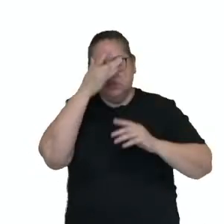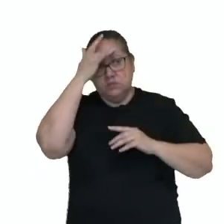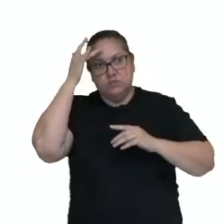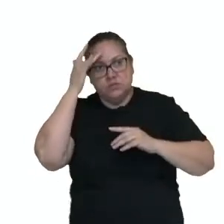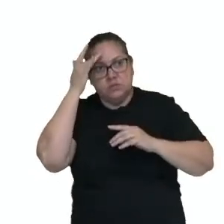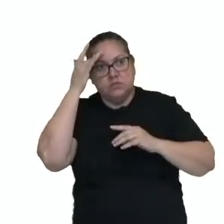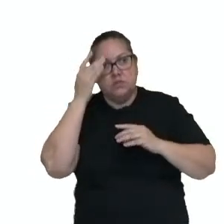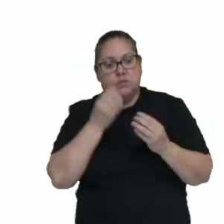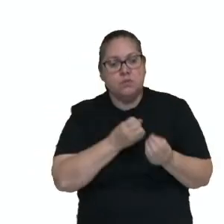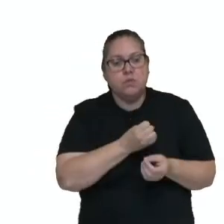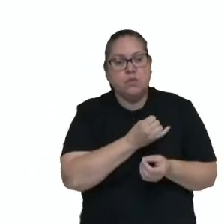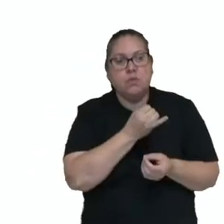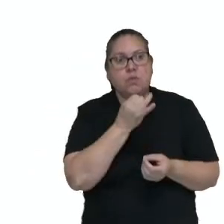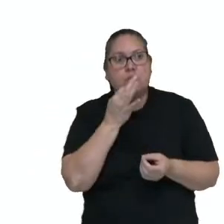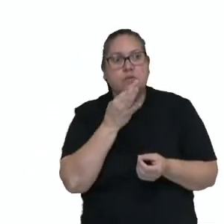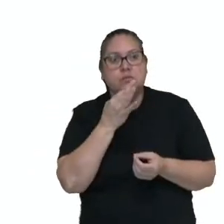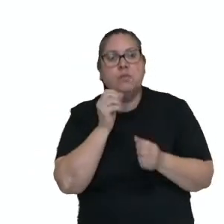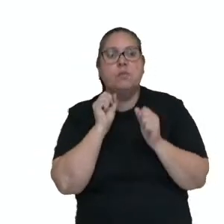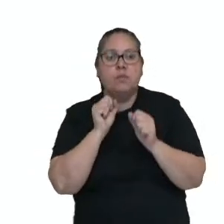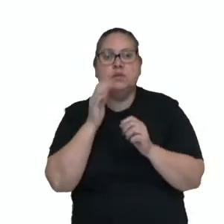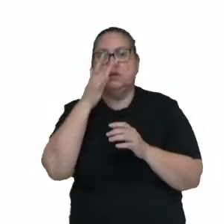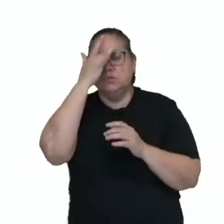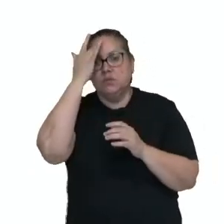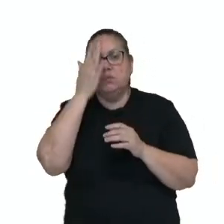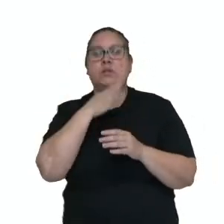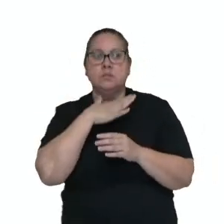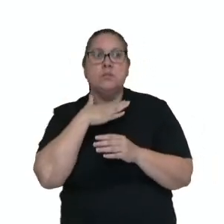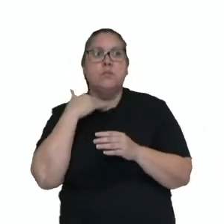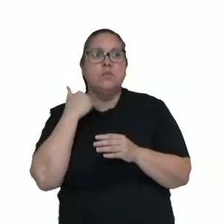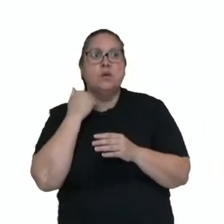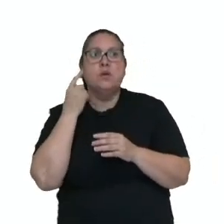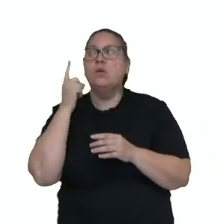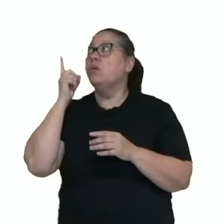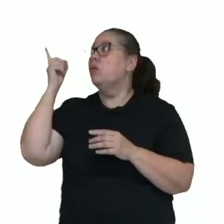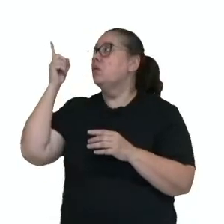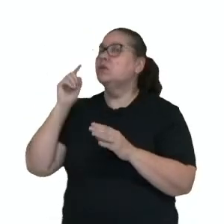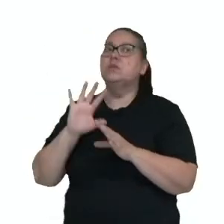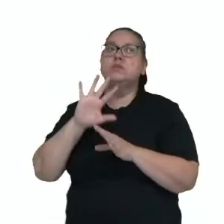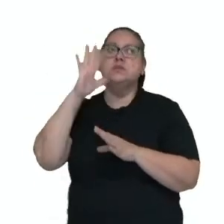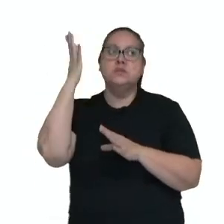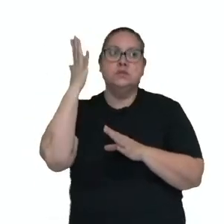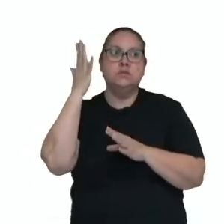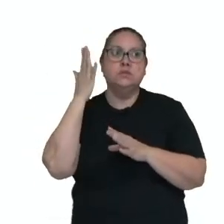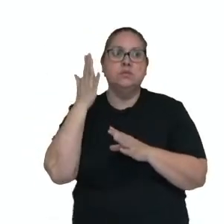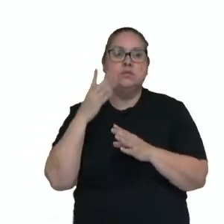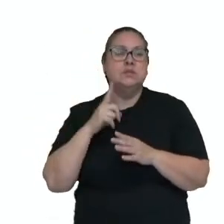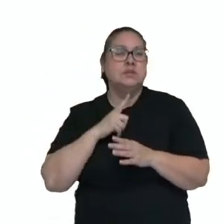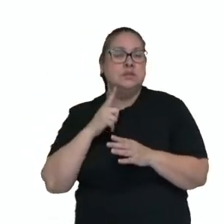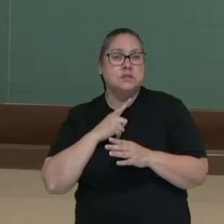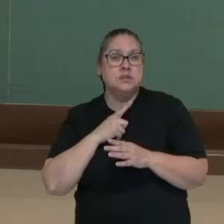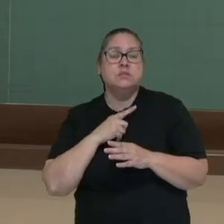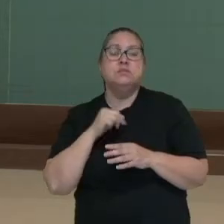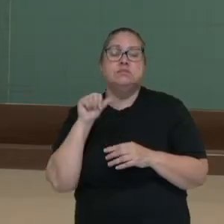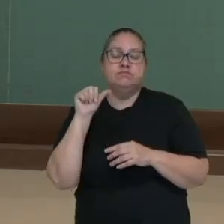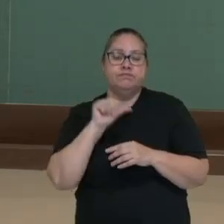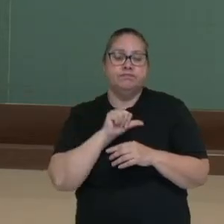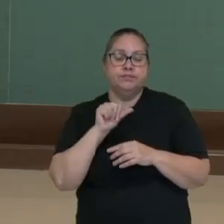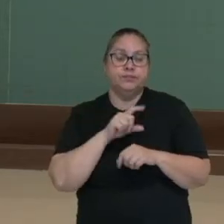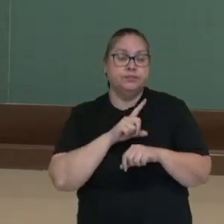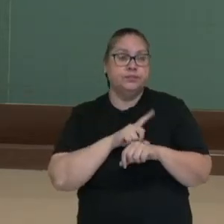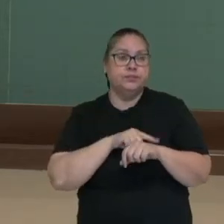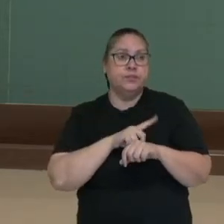de radiação, pode levar à morte. Então, aqui uma imagem de um acidente, né? Então, nós temos, infelizmente, em alguns